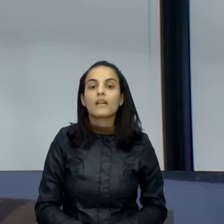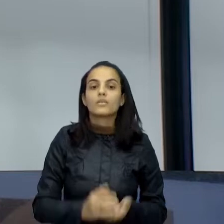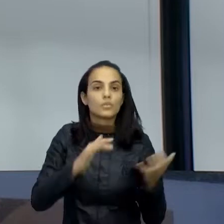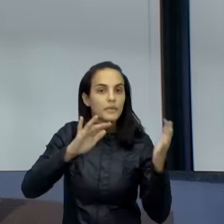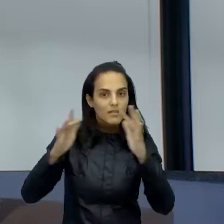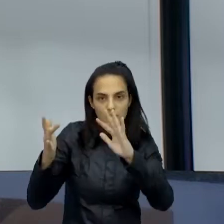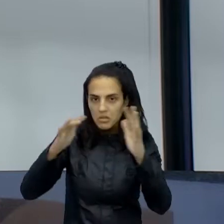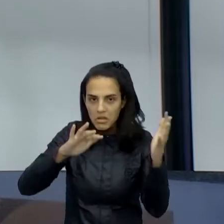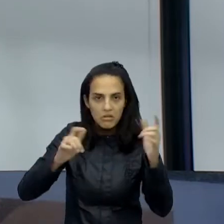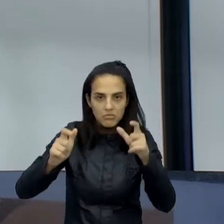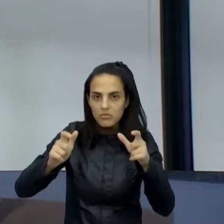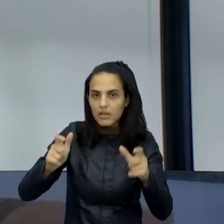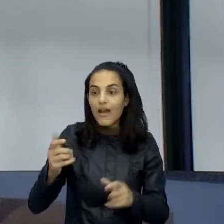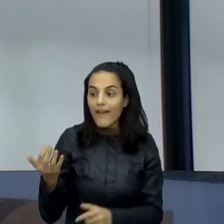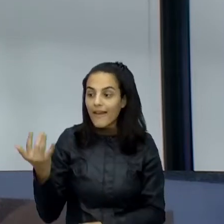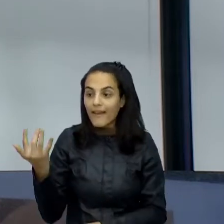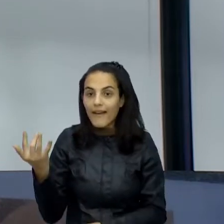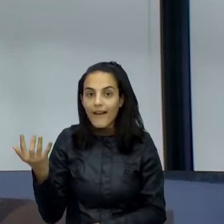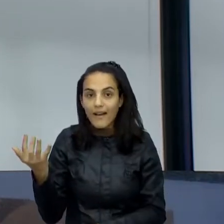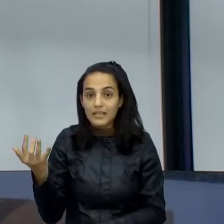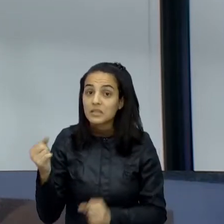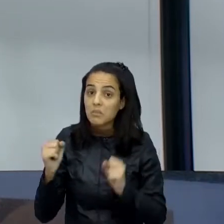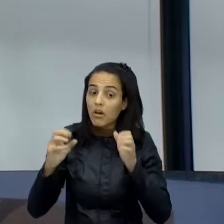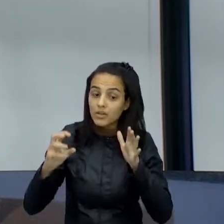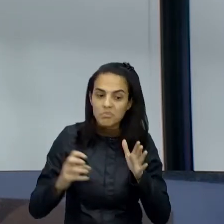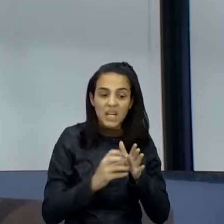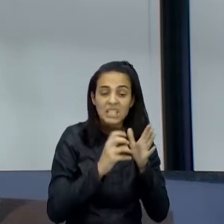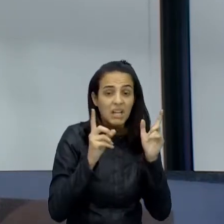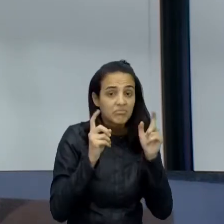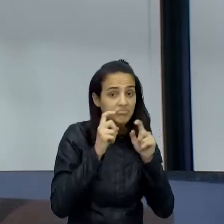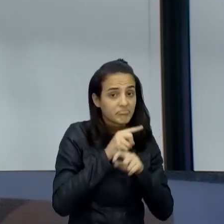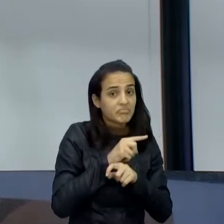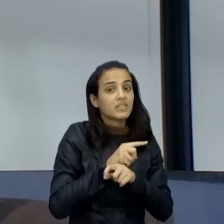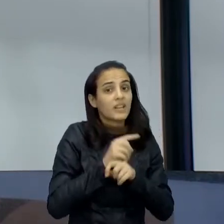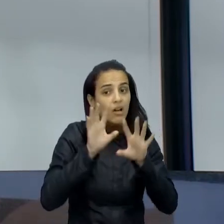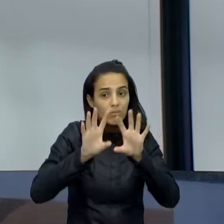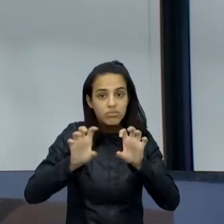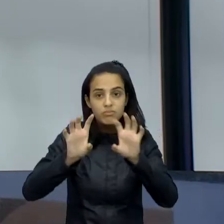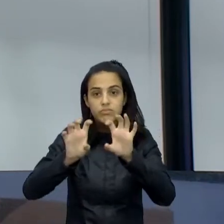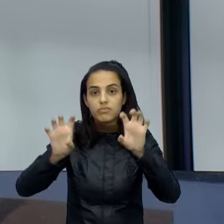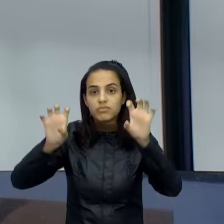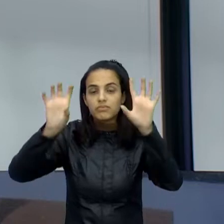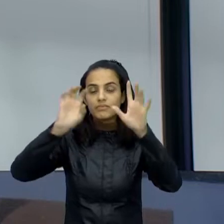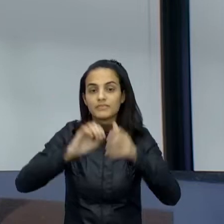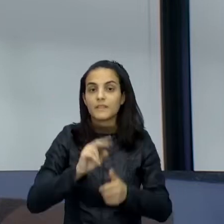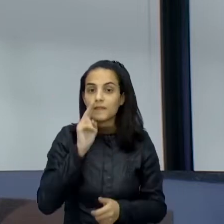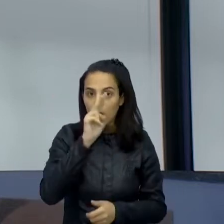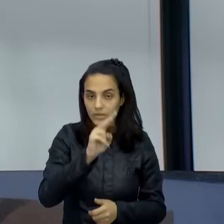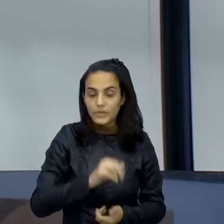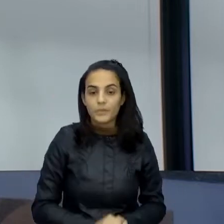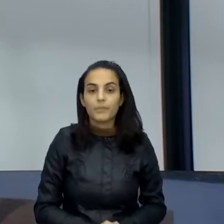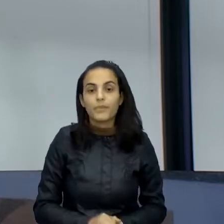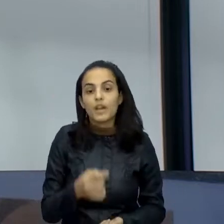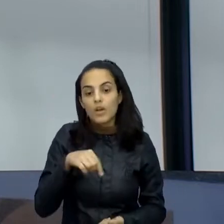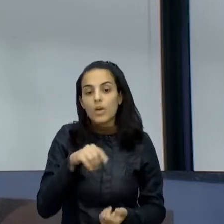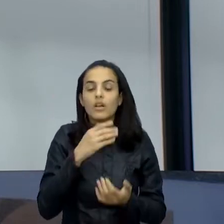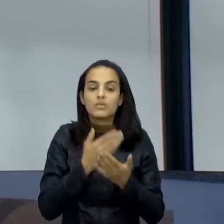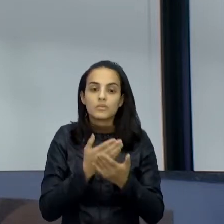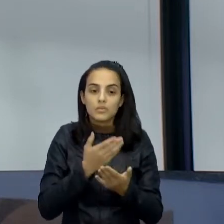ambiente gases que comprometem aí, que dificultam, né, o efeito estufa, que agrava o efeito estufa. E a gente